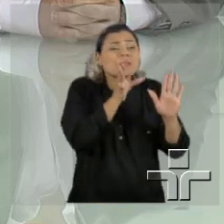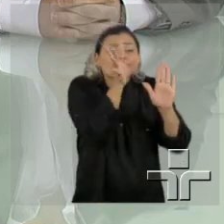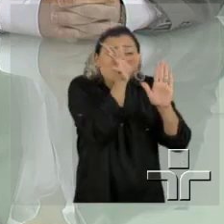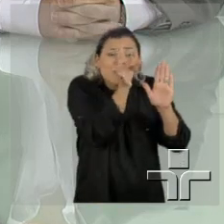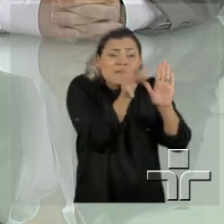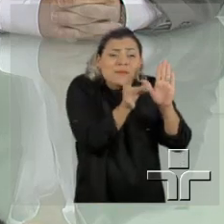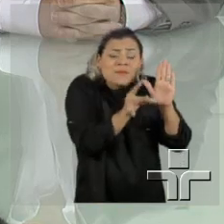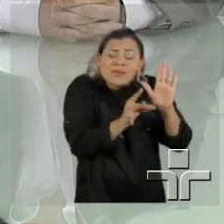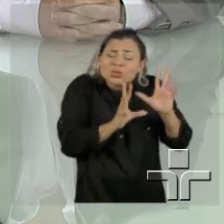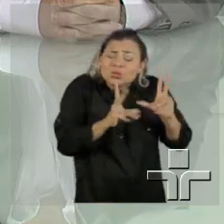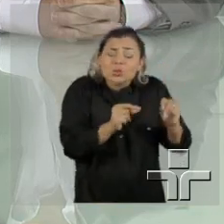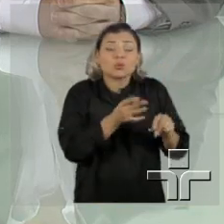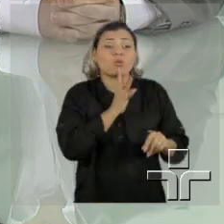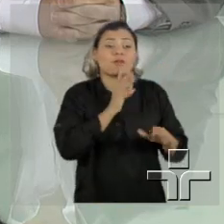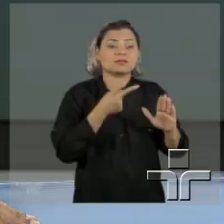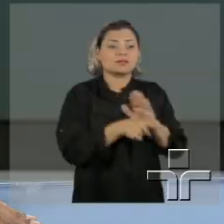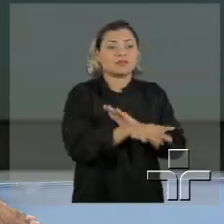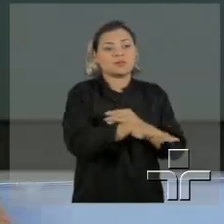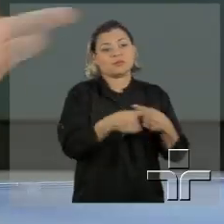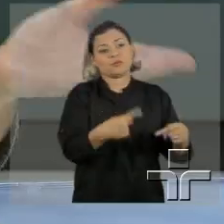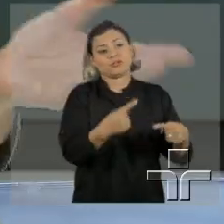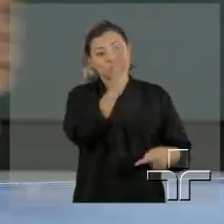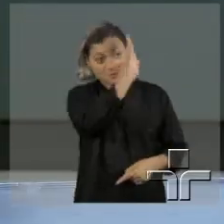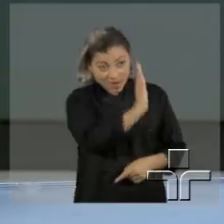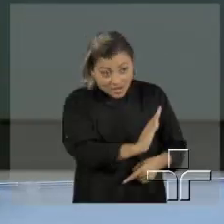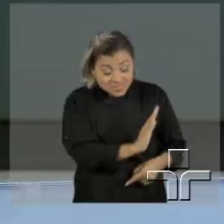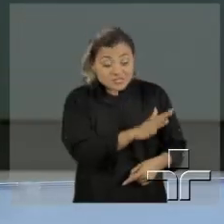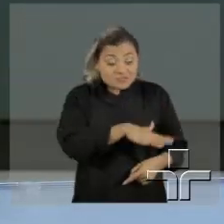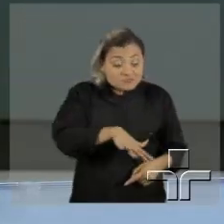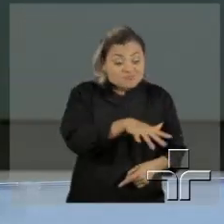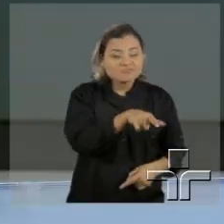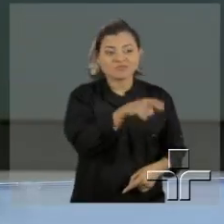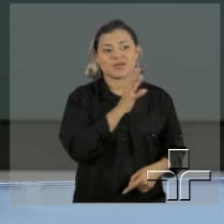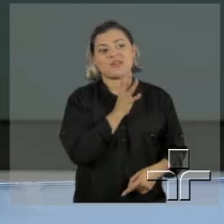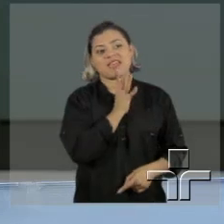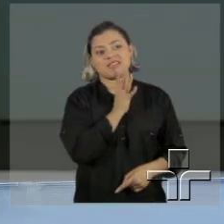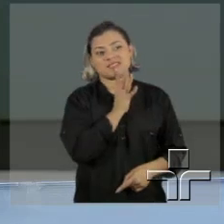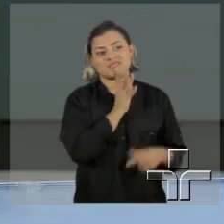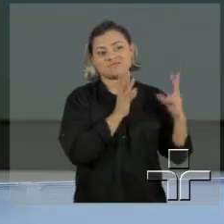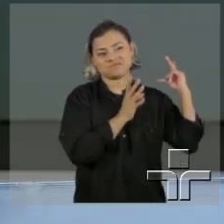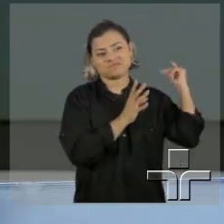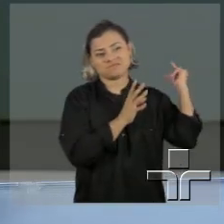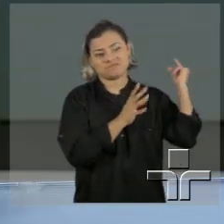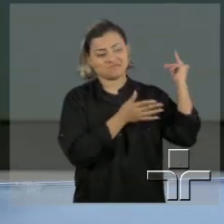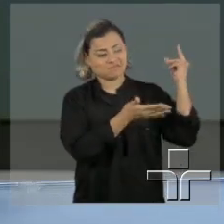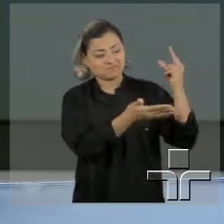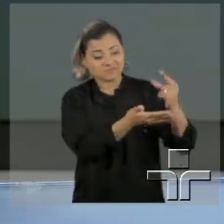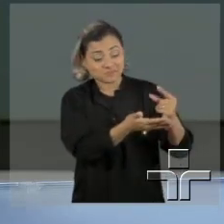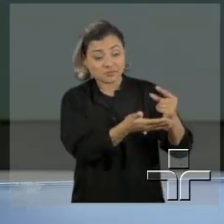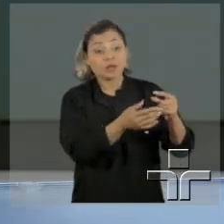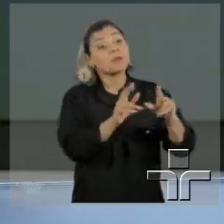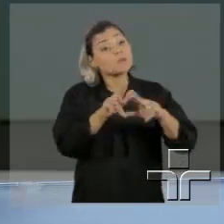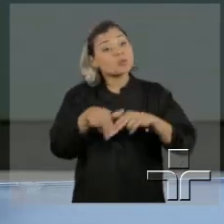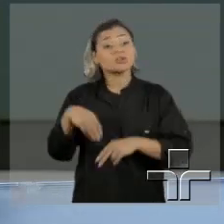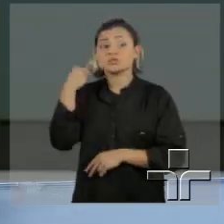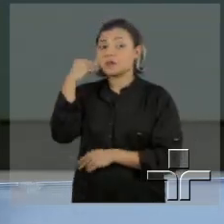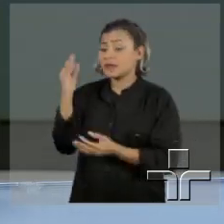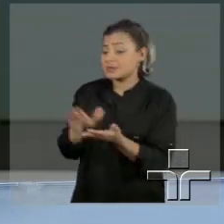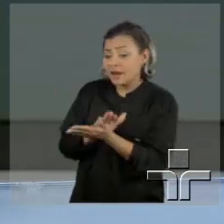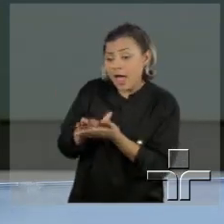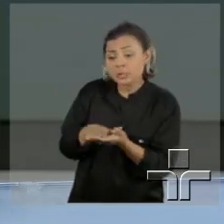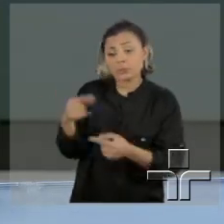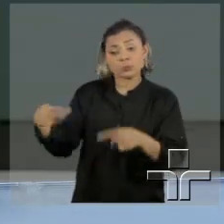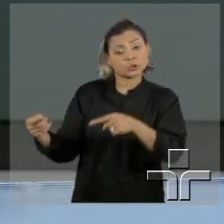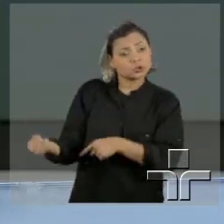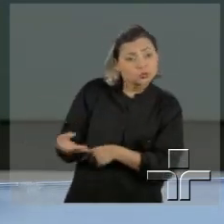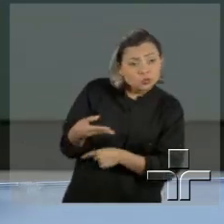desse emaranhado chamado política brasileira ou política no mundo inteiro. E a inocência ou a inexperiência